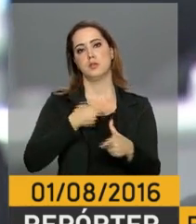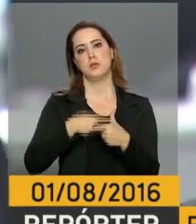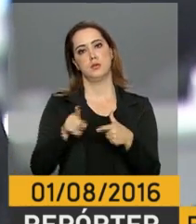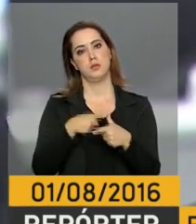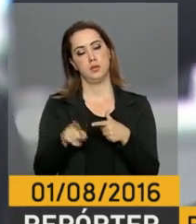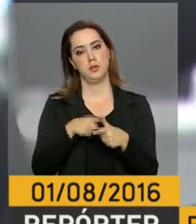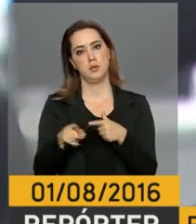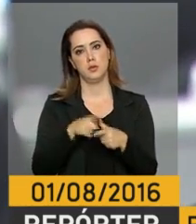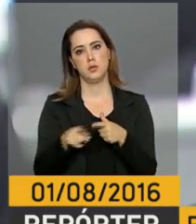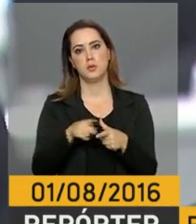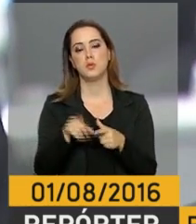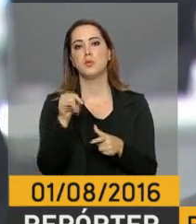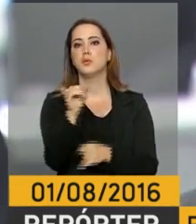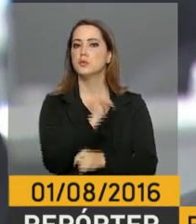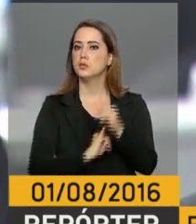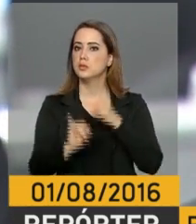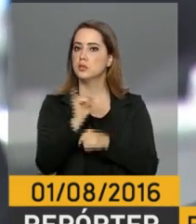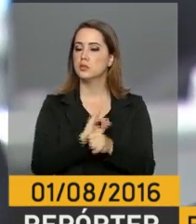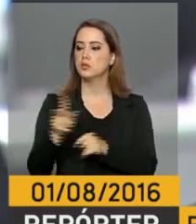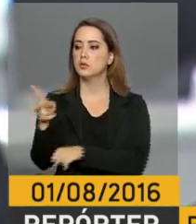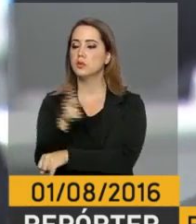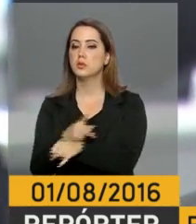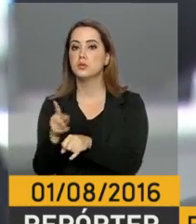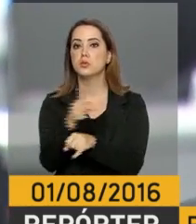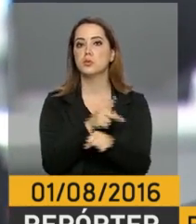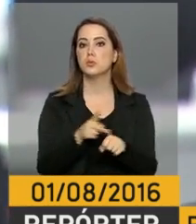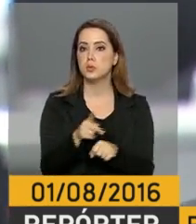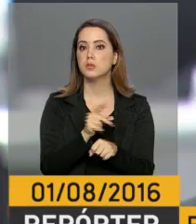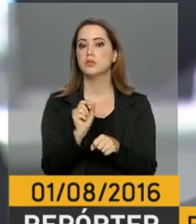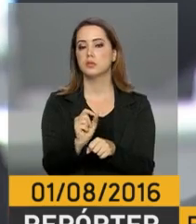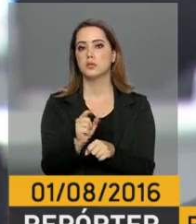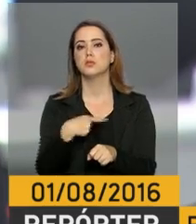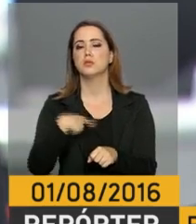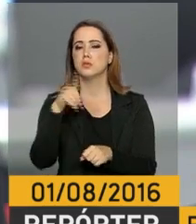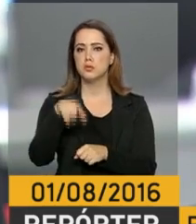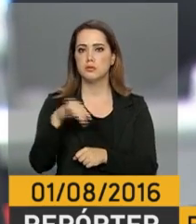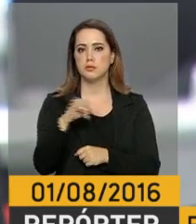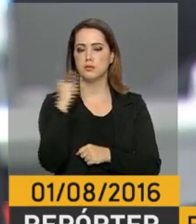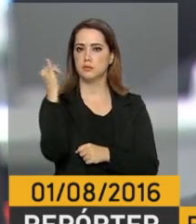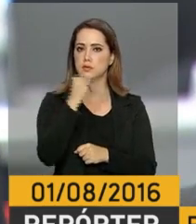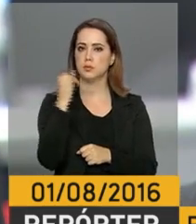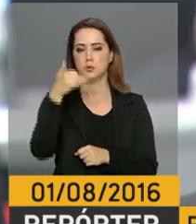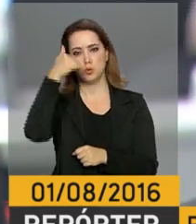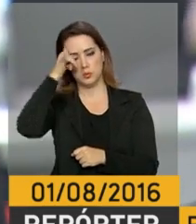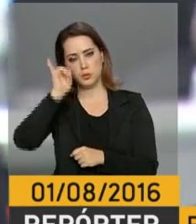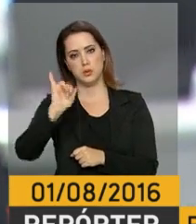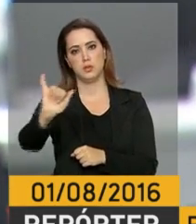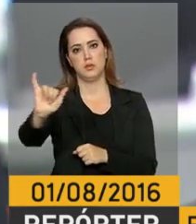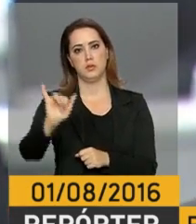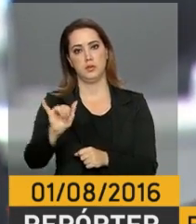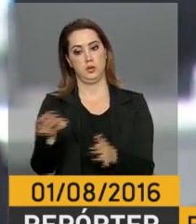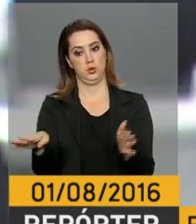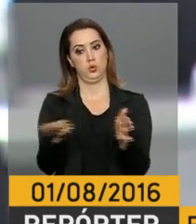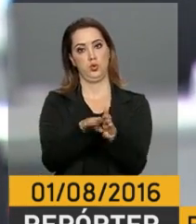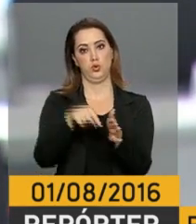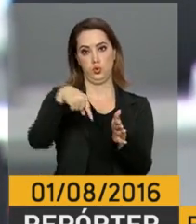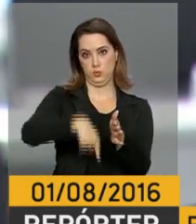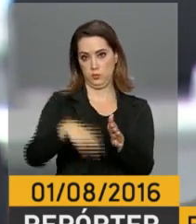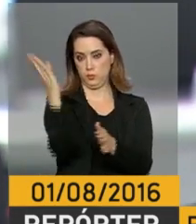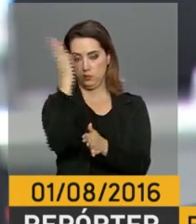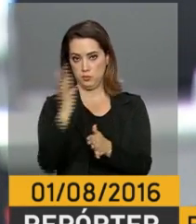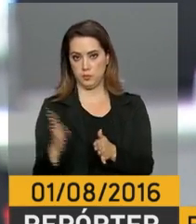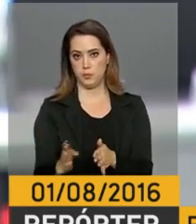bancos de dados internacionais. Isso é muito importante para se evitar que a pessoa possa até desembarcar no